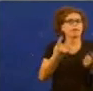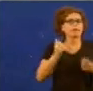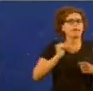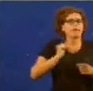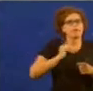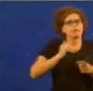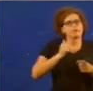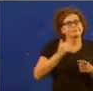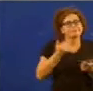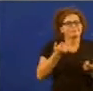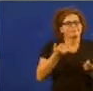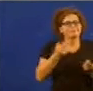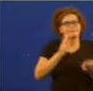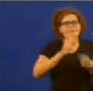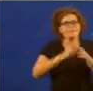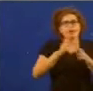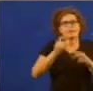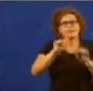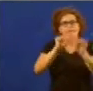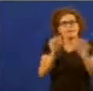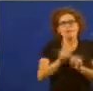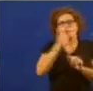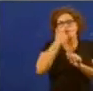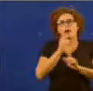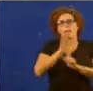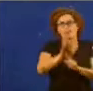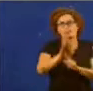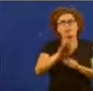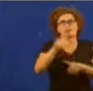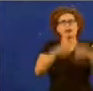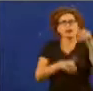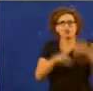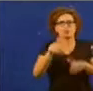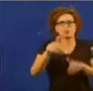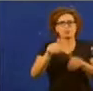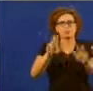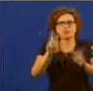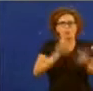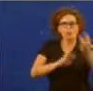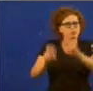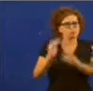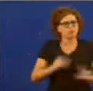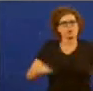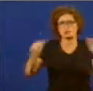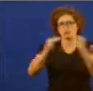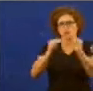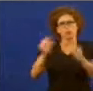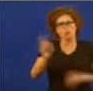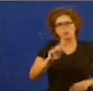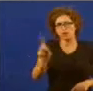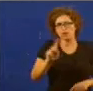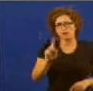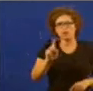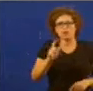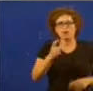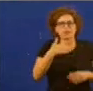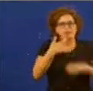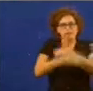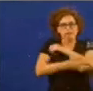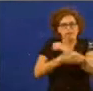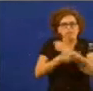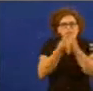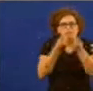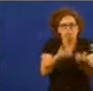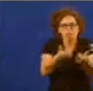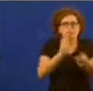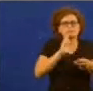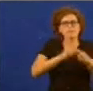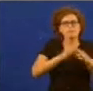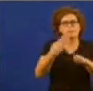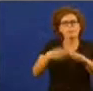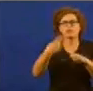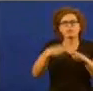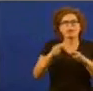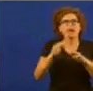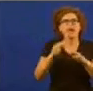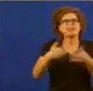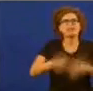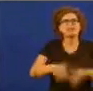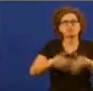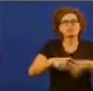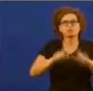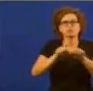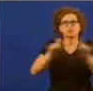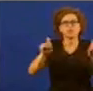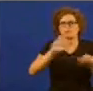comportamento electoralista frente ao crecemento e a igualdade carecen dunha política industrial digna deste nome